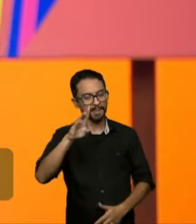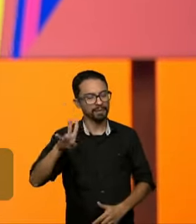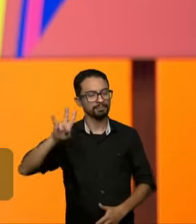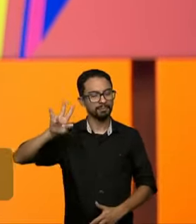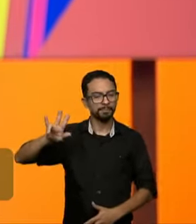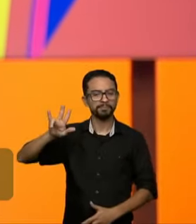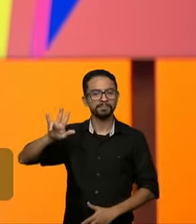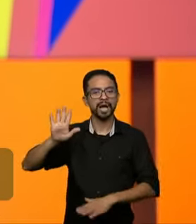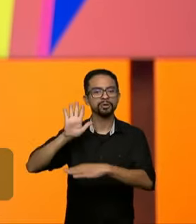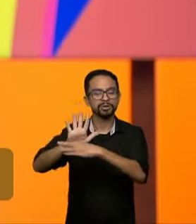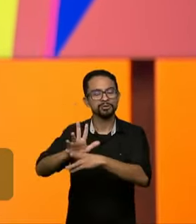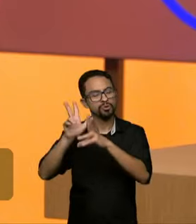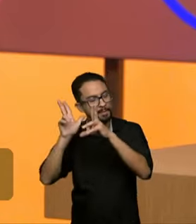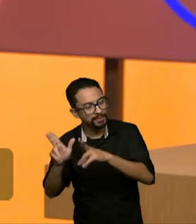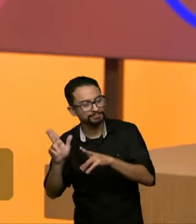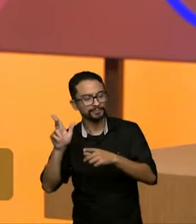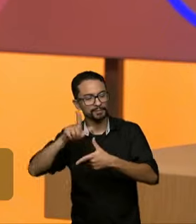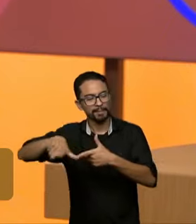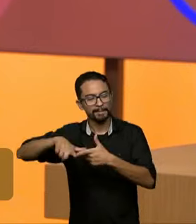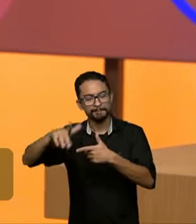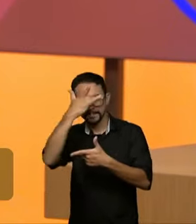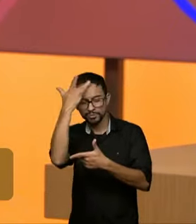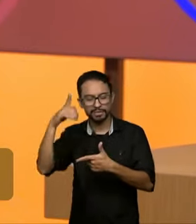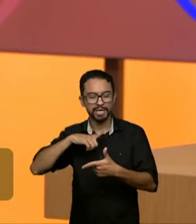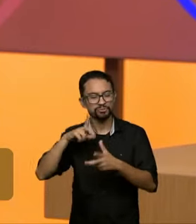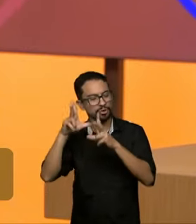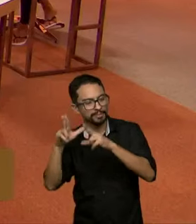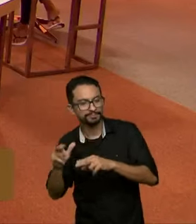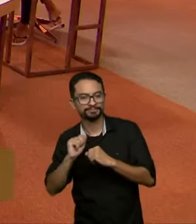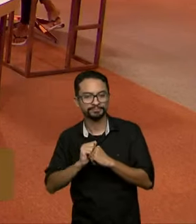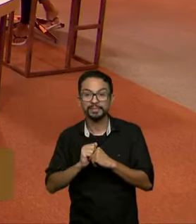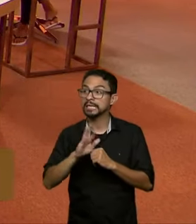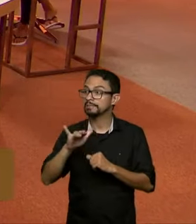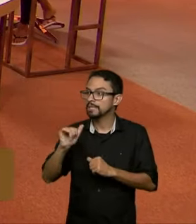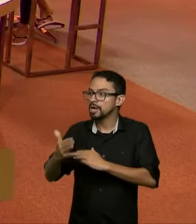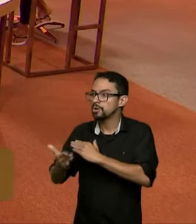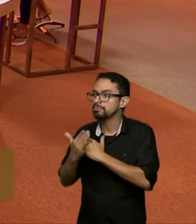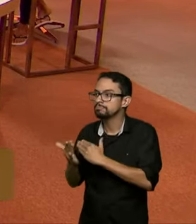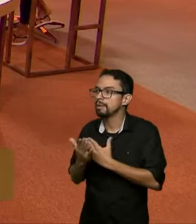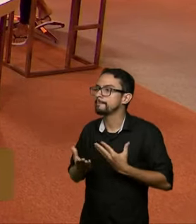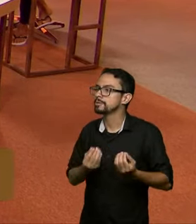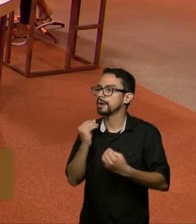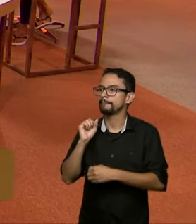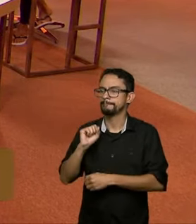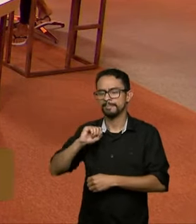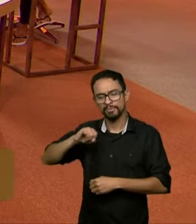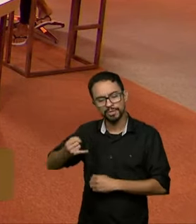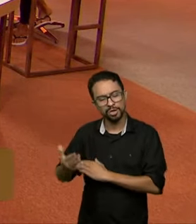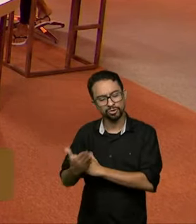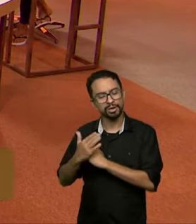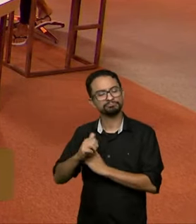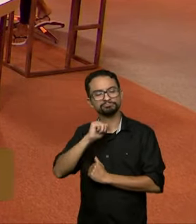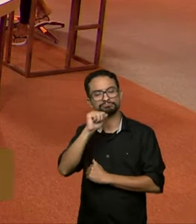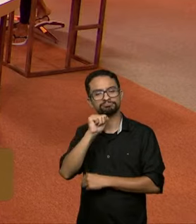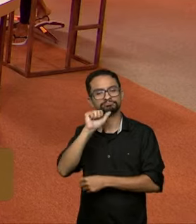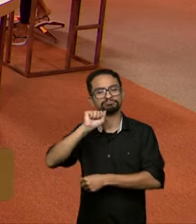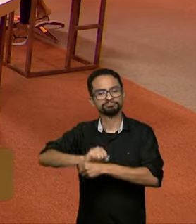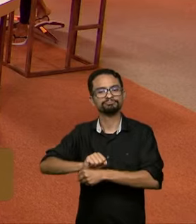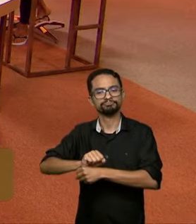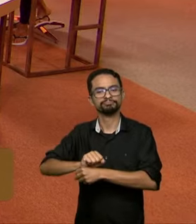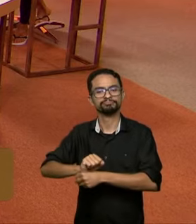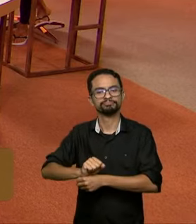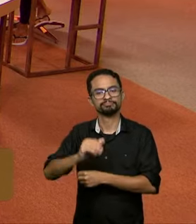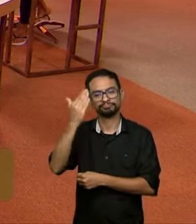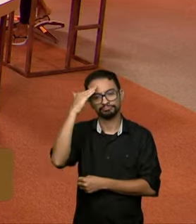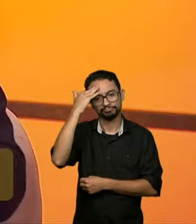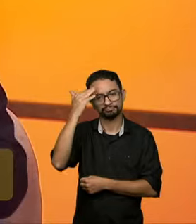para insônia, no caso. E olha, agora, eu quero saber como é que no você... No climatério, está me ajudando muito. Eu comecei já a pausar, né, a menstruação. Ainda não estou na menopausa, né, mas...